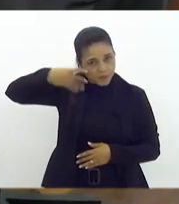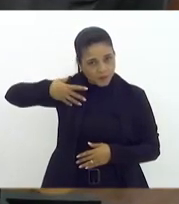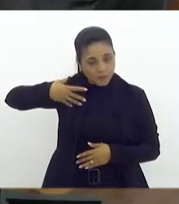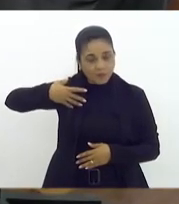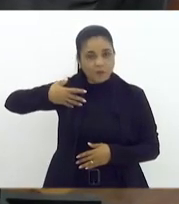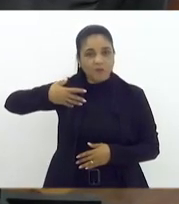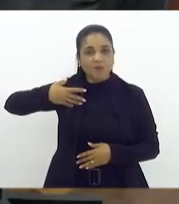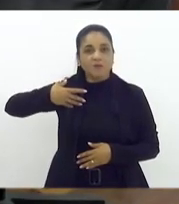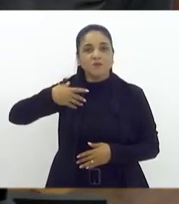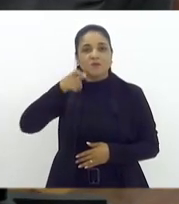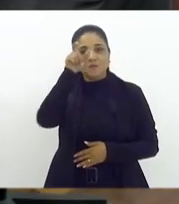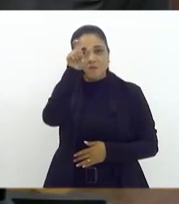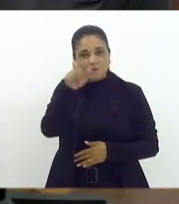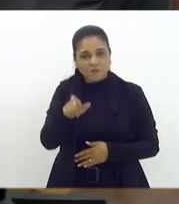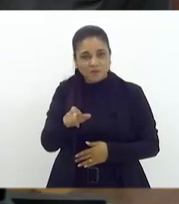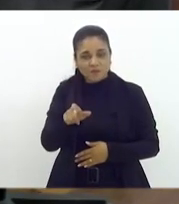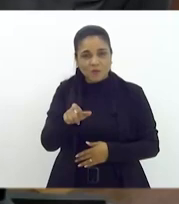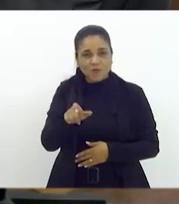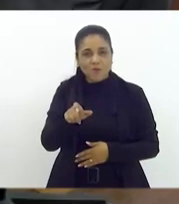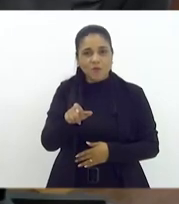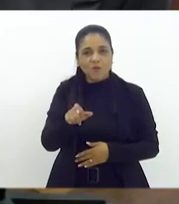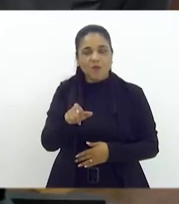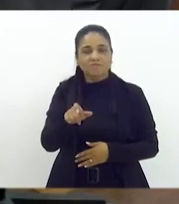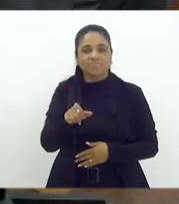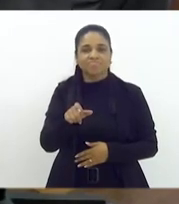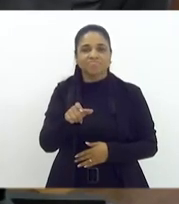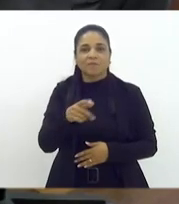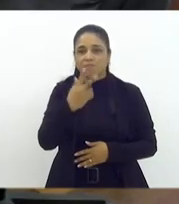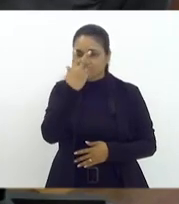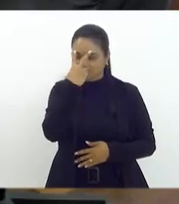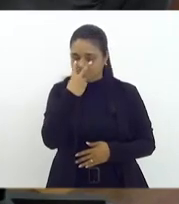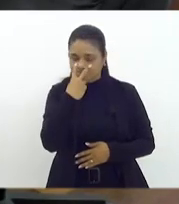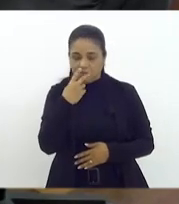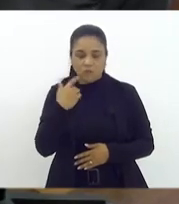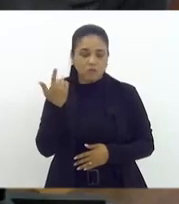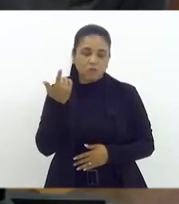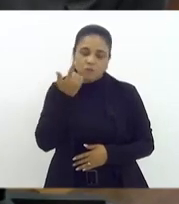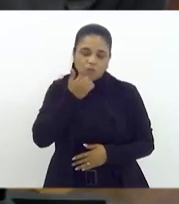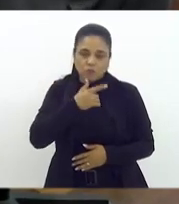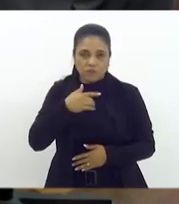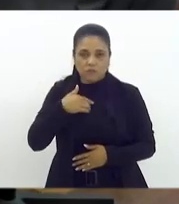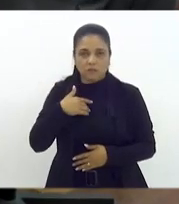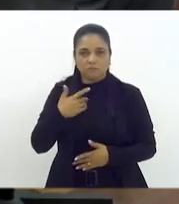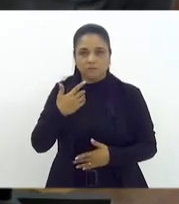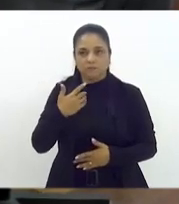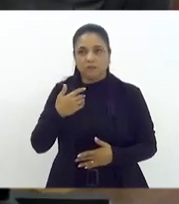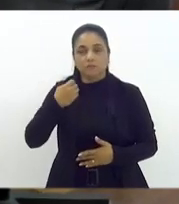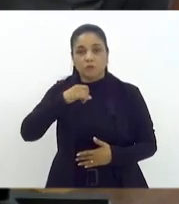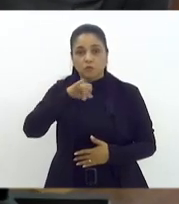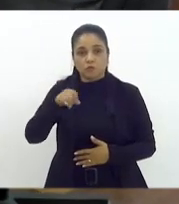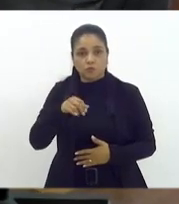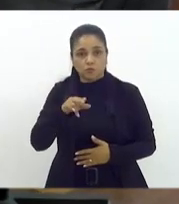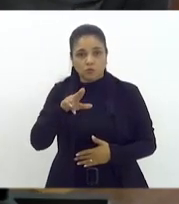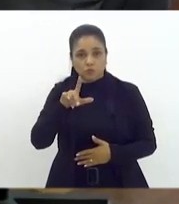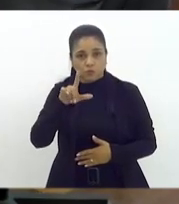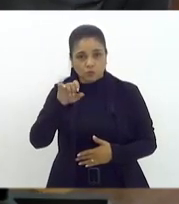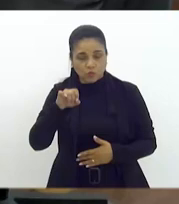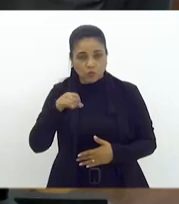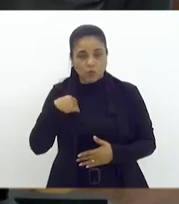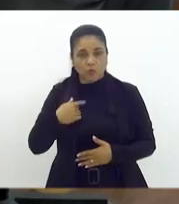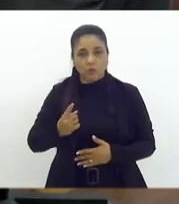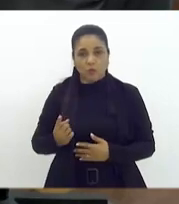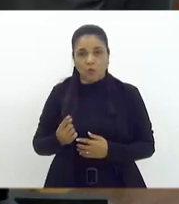que estão me assistindo aqui não podem me enxergar consegui me localizar meu nome é Júlio Rocha tem um metro e 86